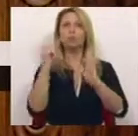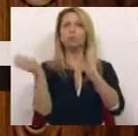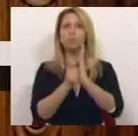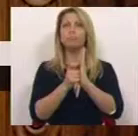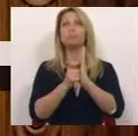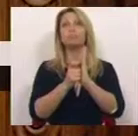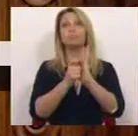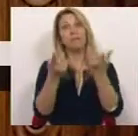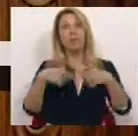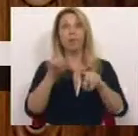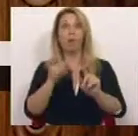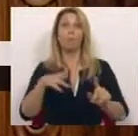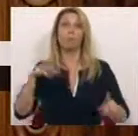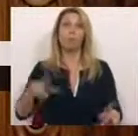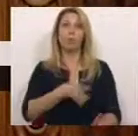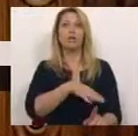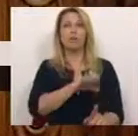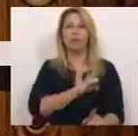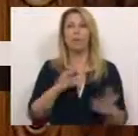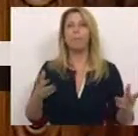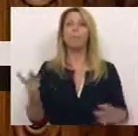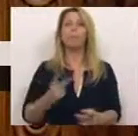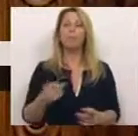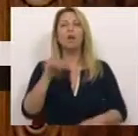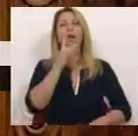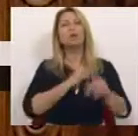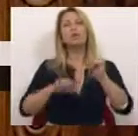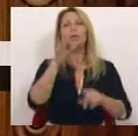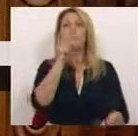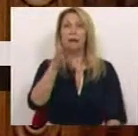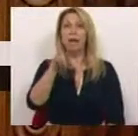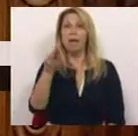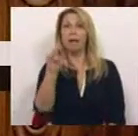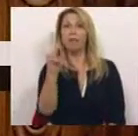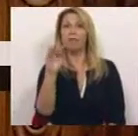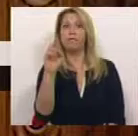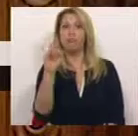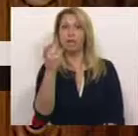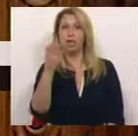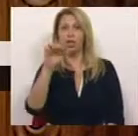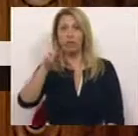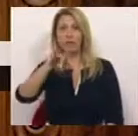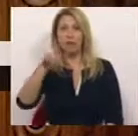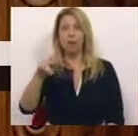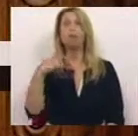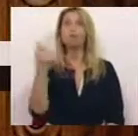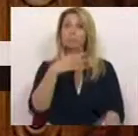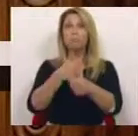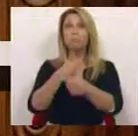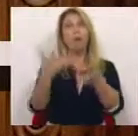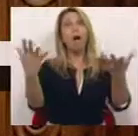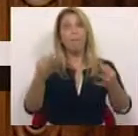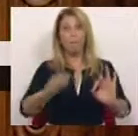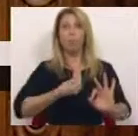por fim, Senhora Deputada Virgínia Pereira, nós também acompanhamos as suas preocupações relativamente à necessidade de canalizar esforços para